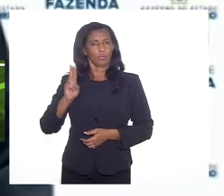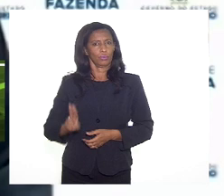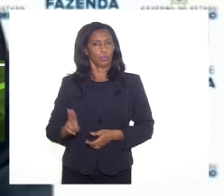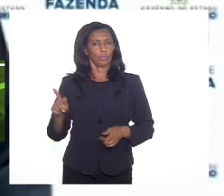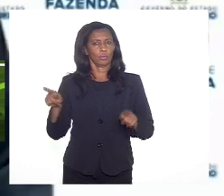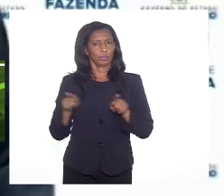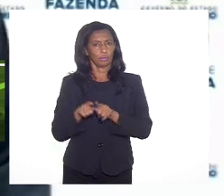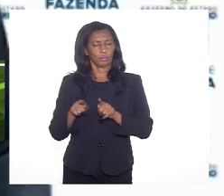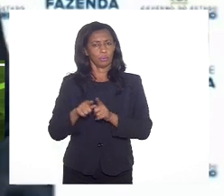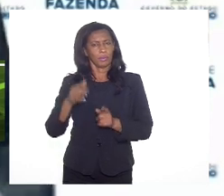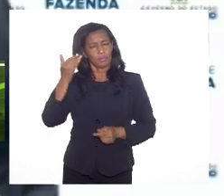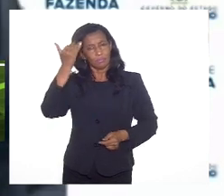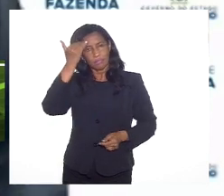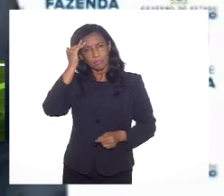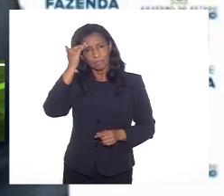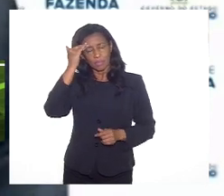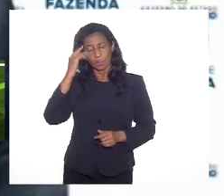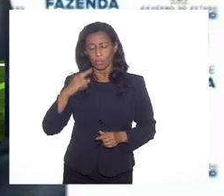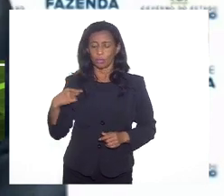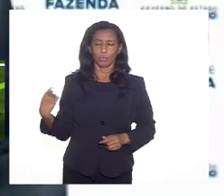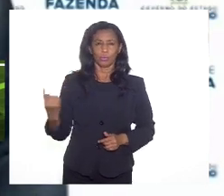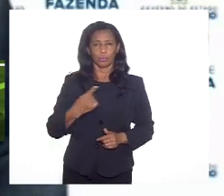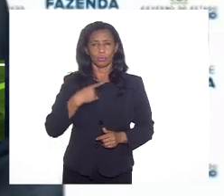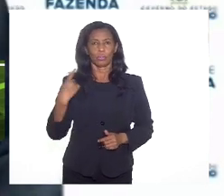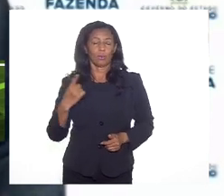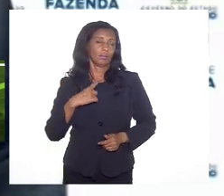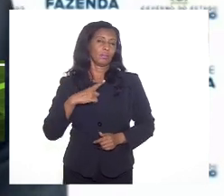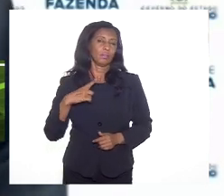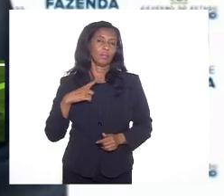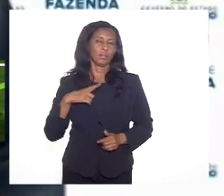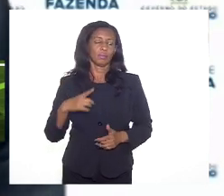signatário desse entendimento, todos nós temos